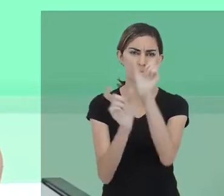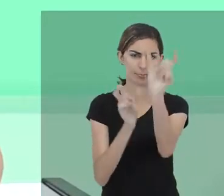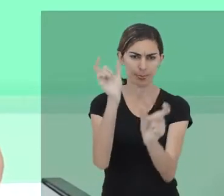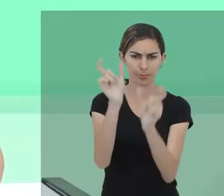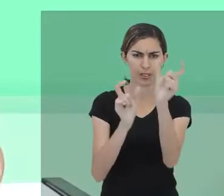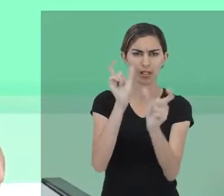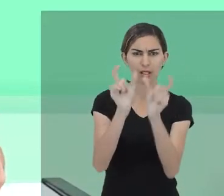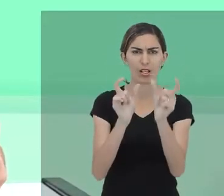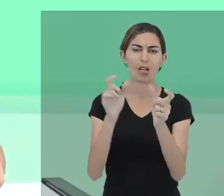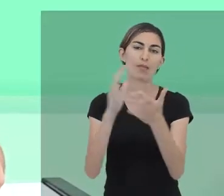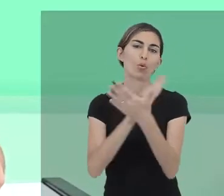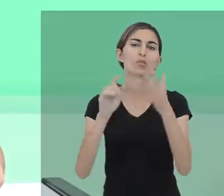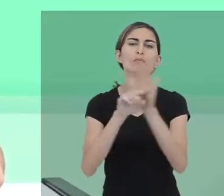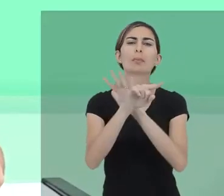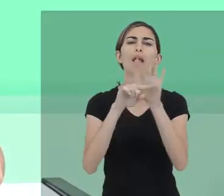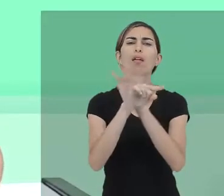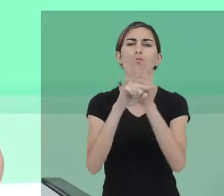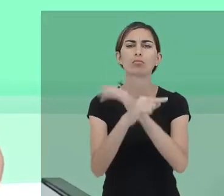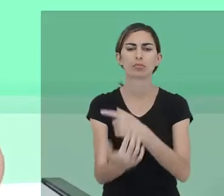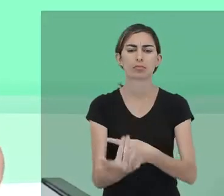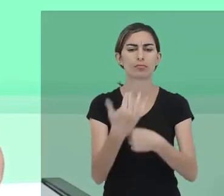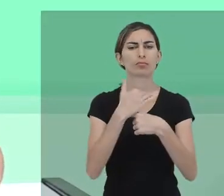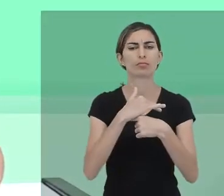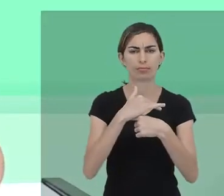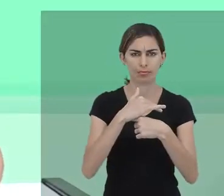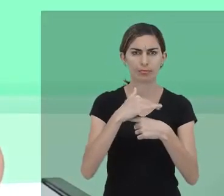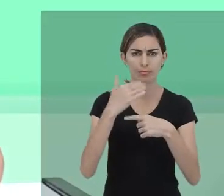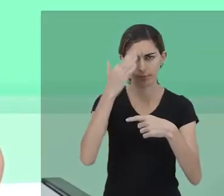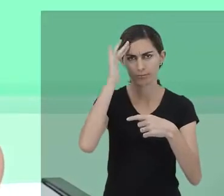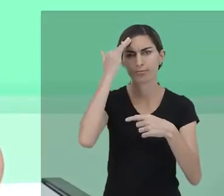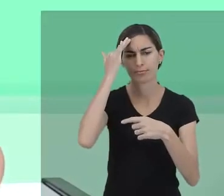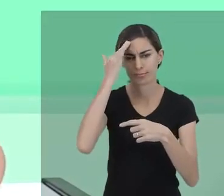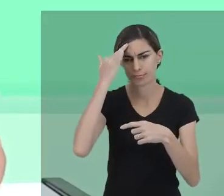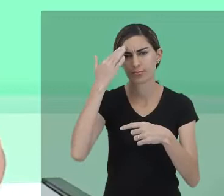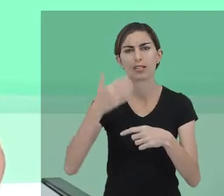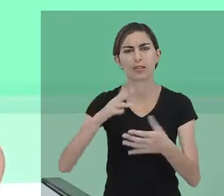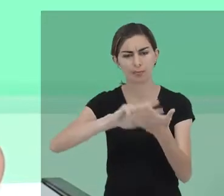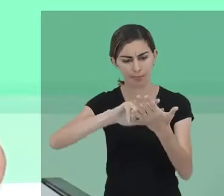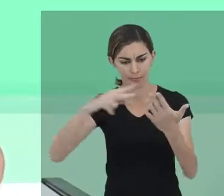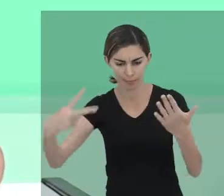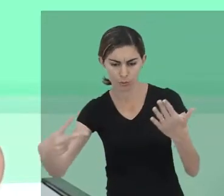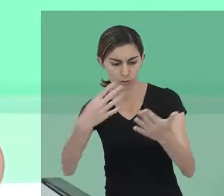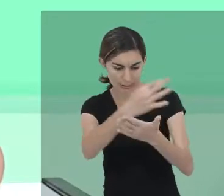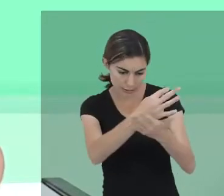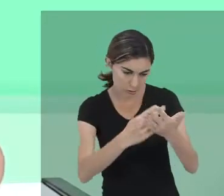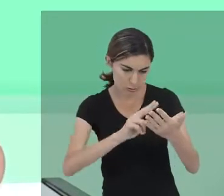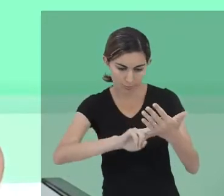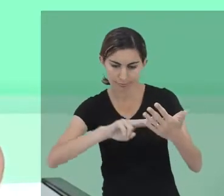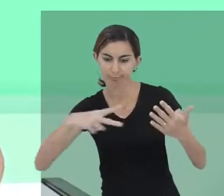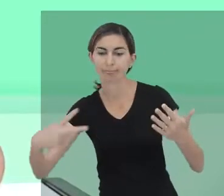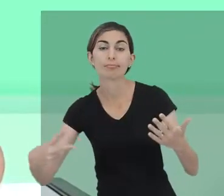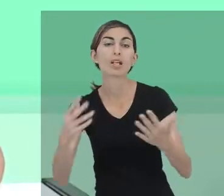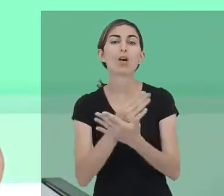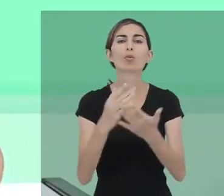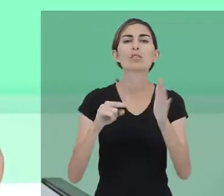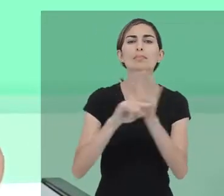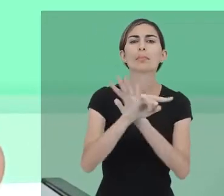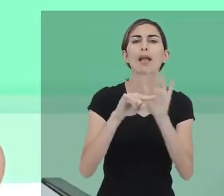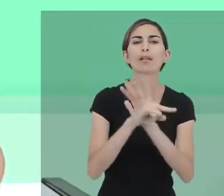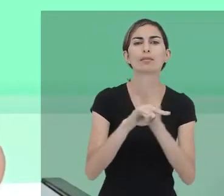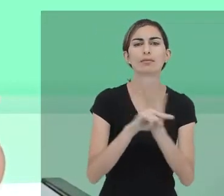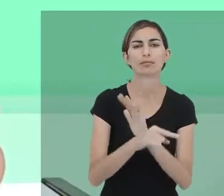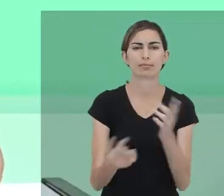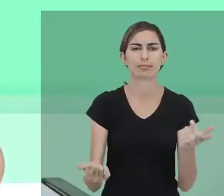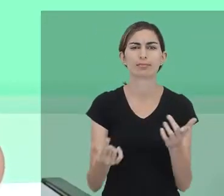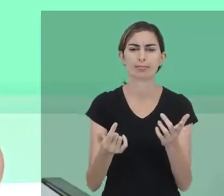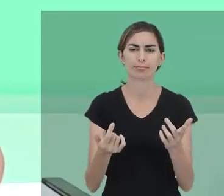palavras, algumas perguntas que ajudam muito na hora de você interpretar um texto. Né? Algumas perguntas,